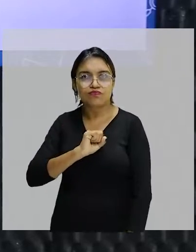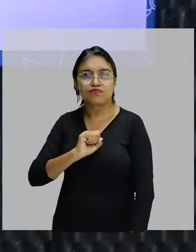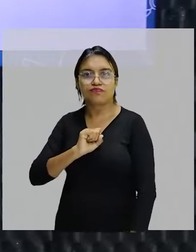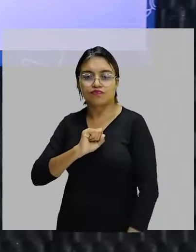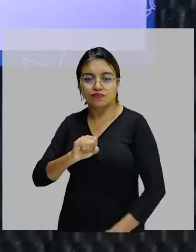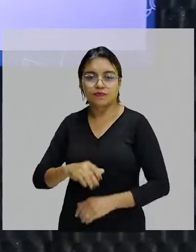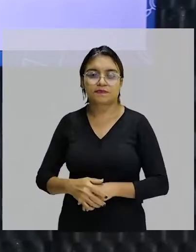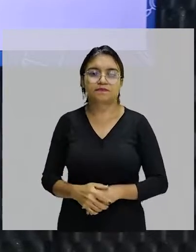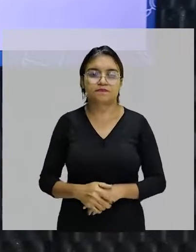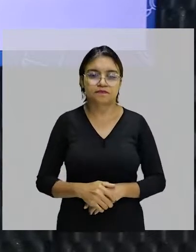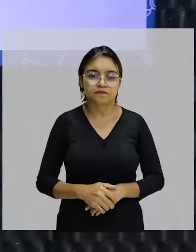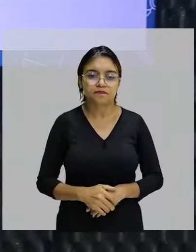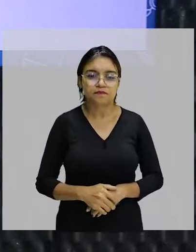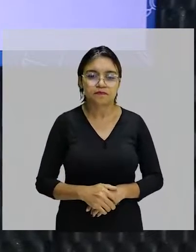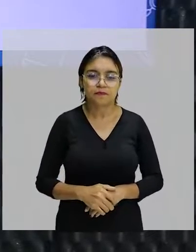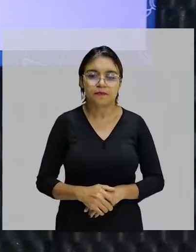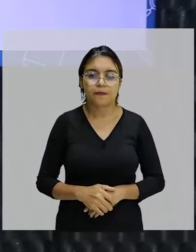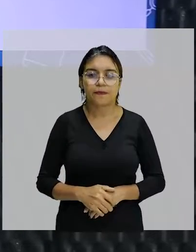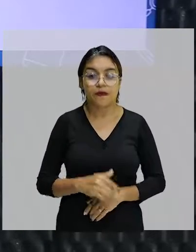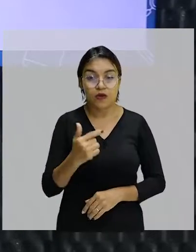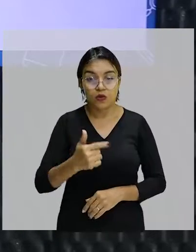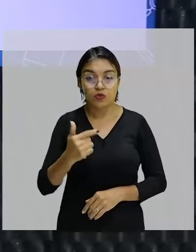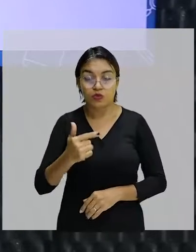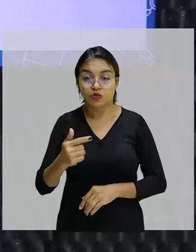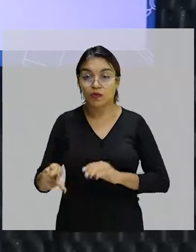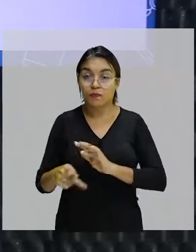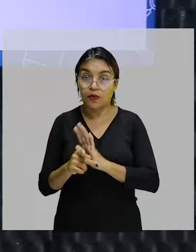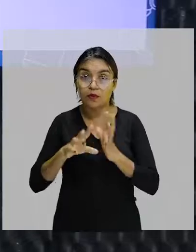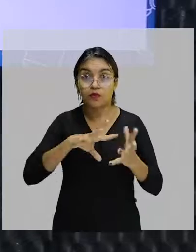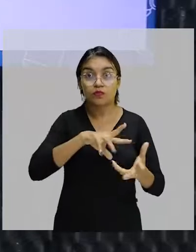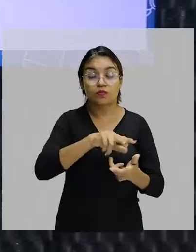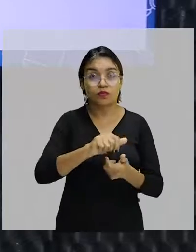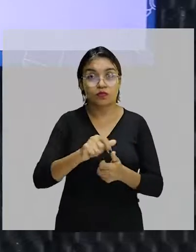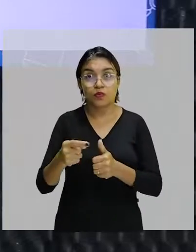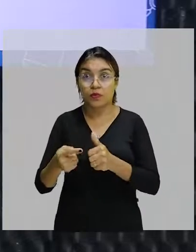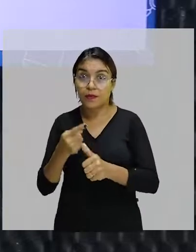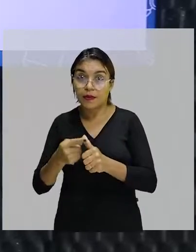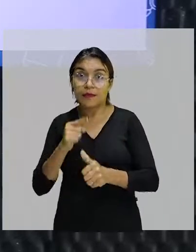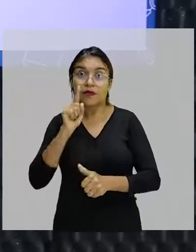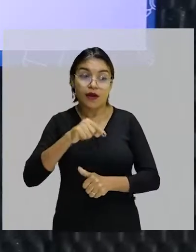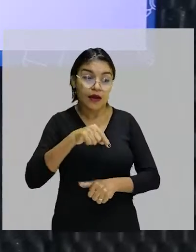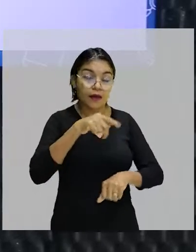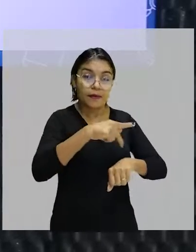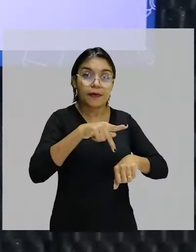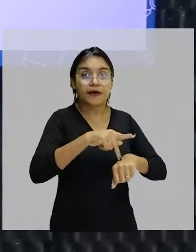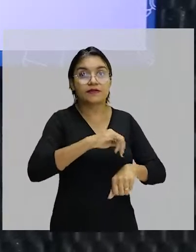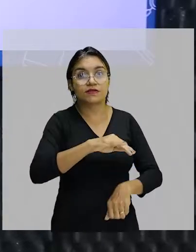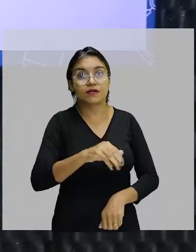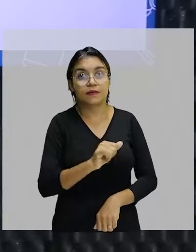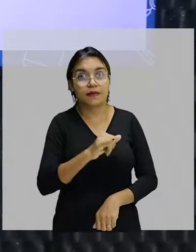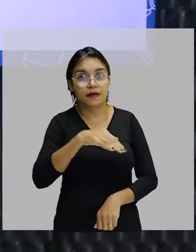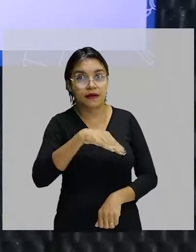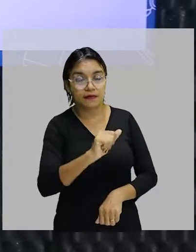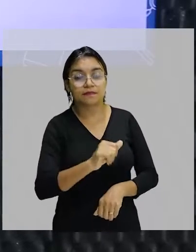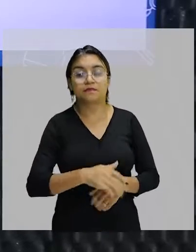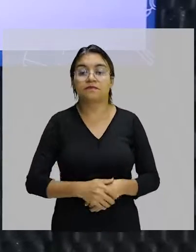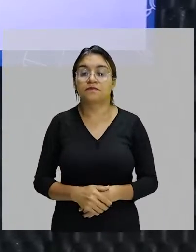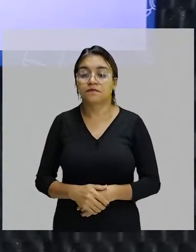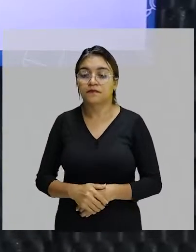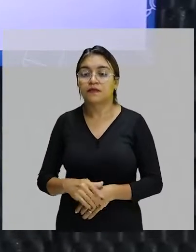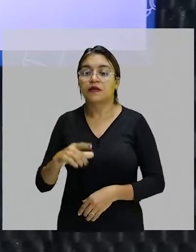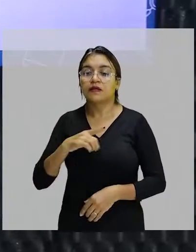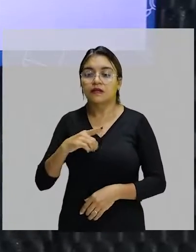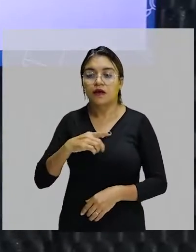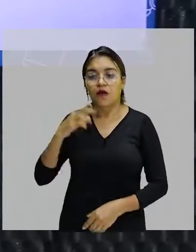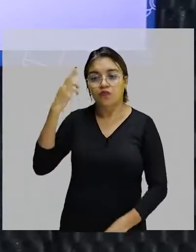in the world. É o segundo no mundo, sendo que o primeiro está justamente na Jamaica. Aqui nós temos